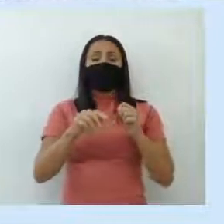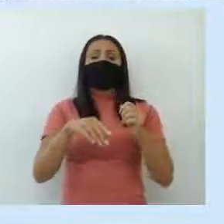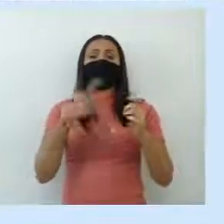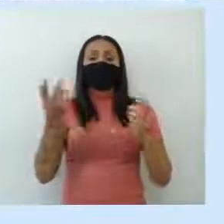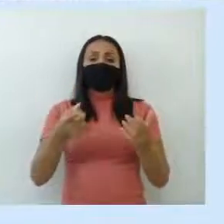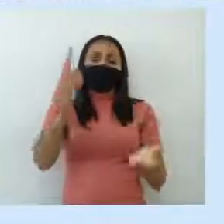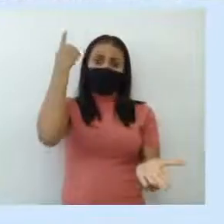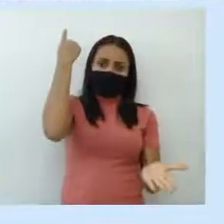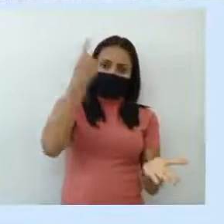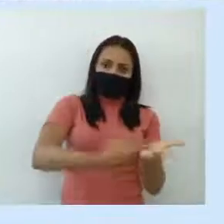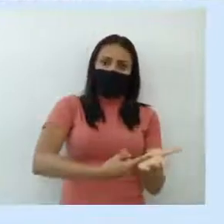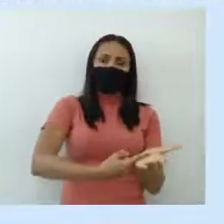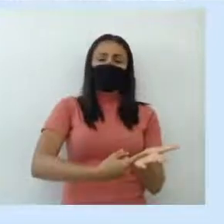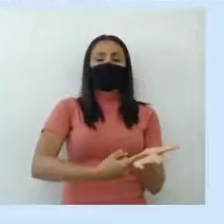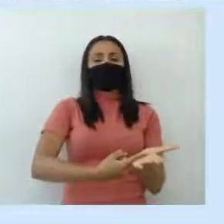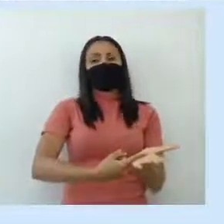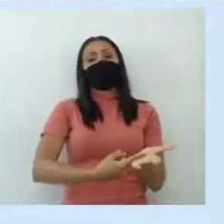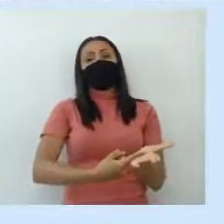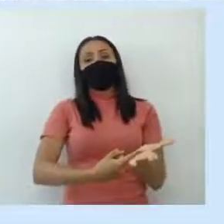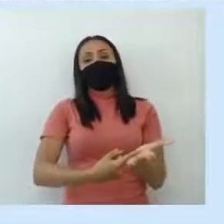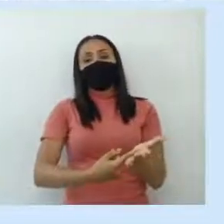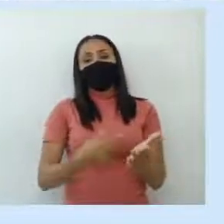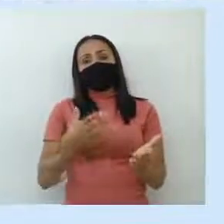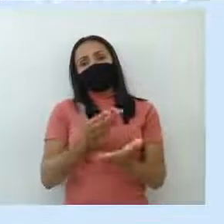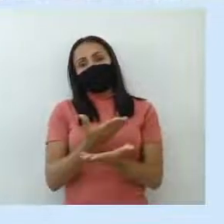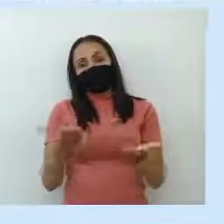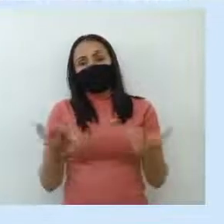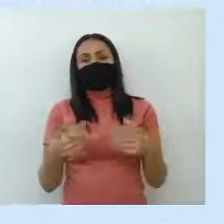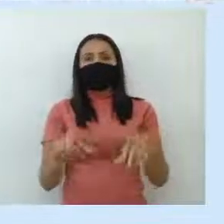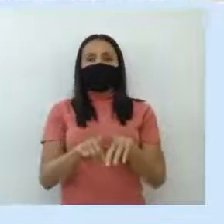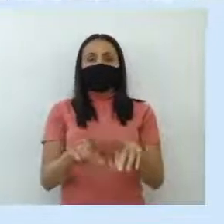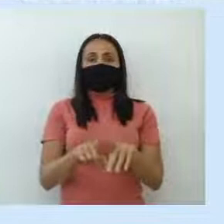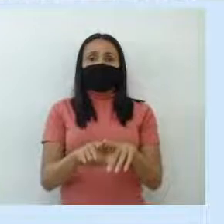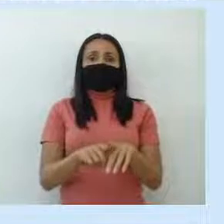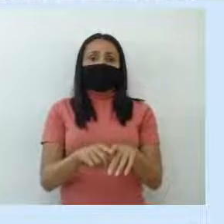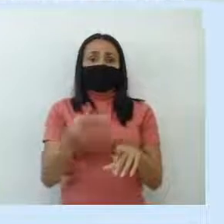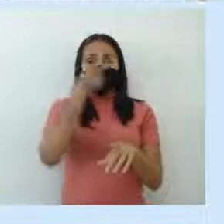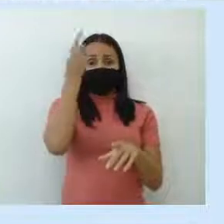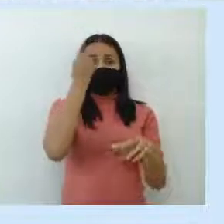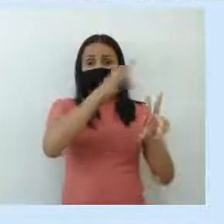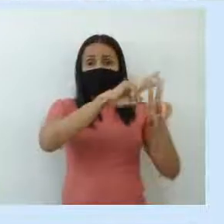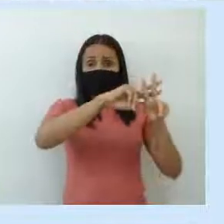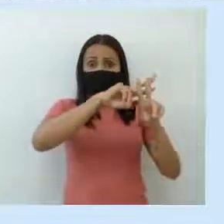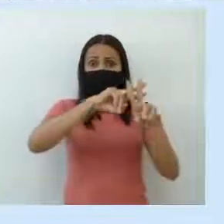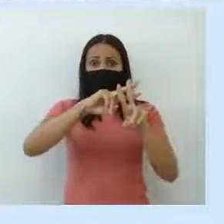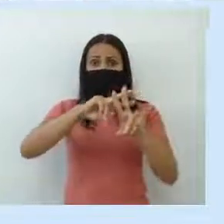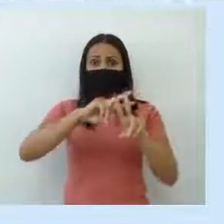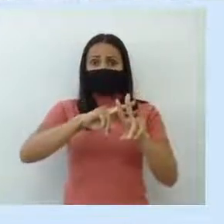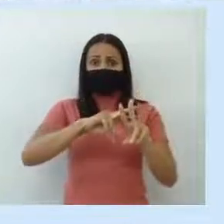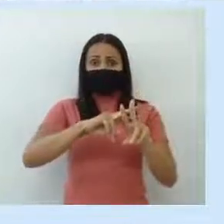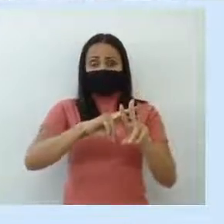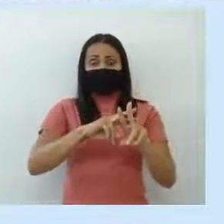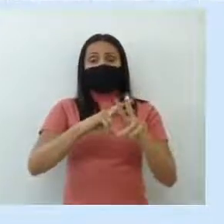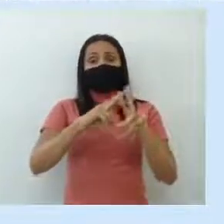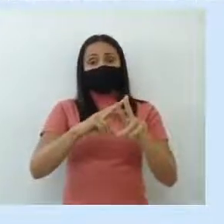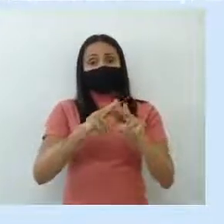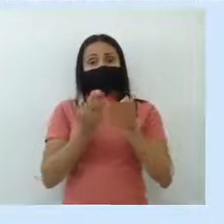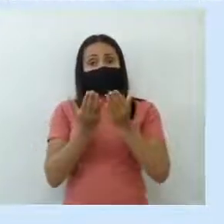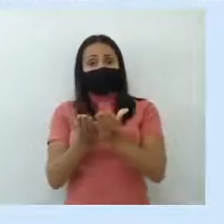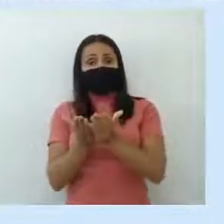fossem firmados. E até mesmo para que os prisioneiros fossem embarcados, já que